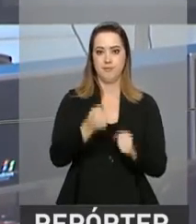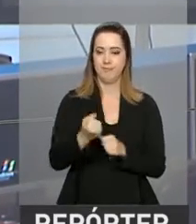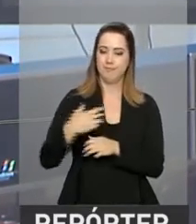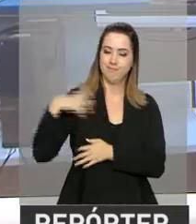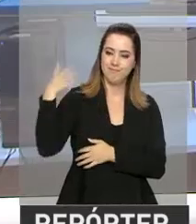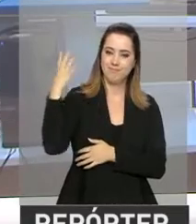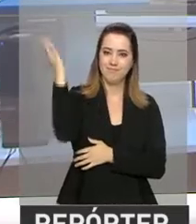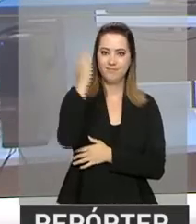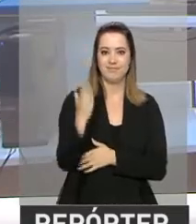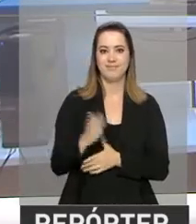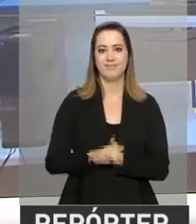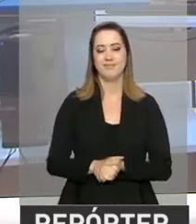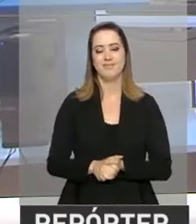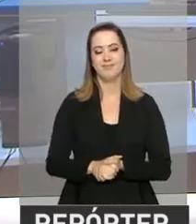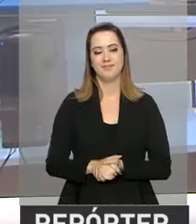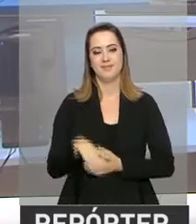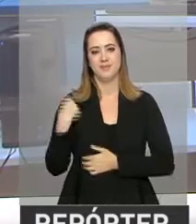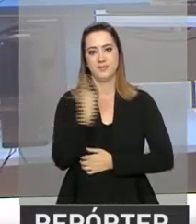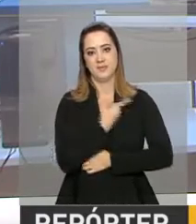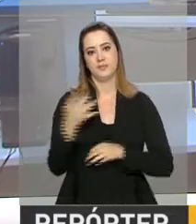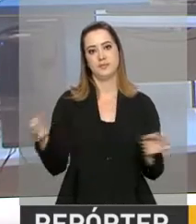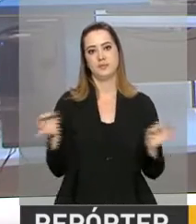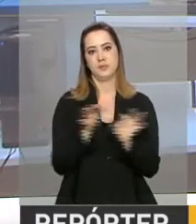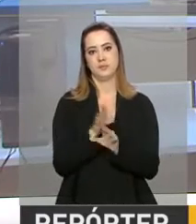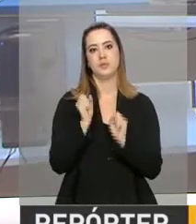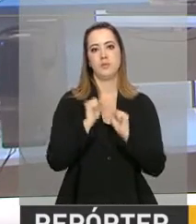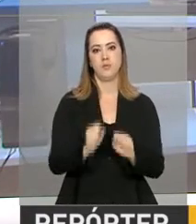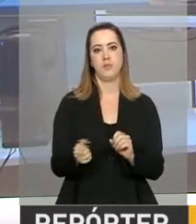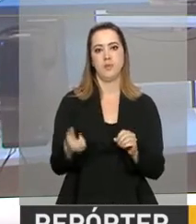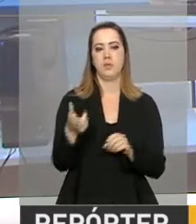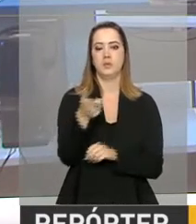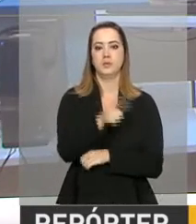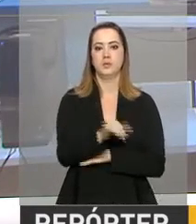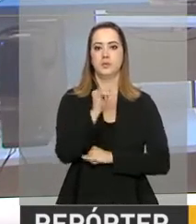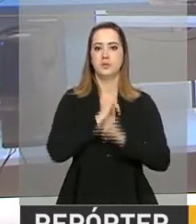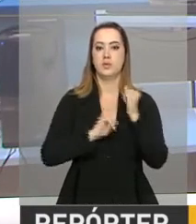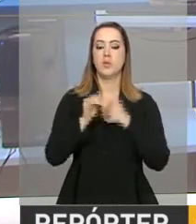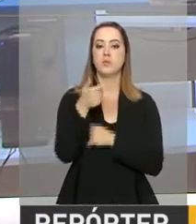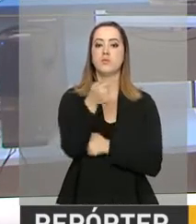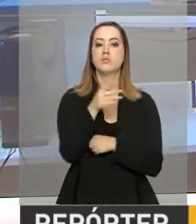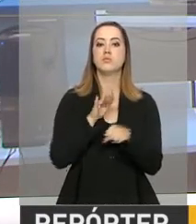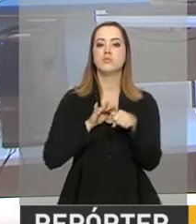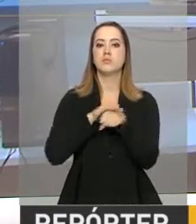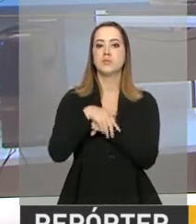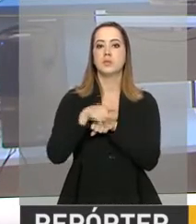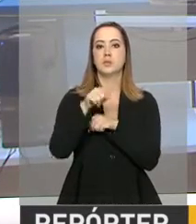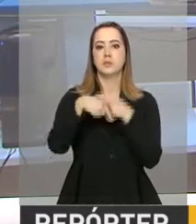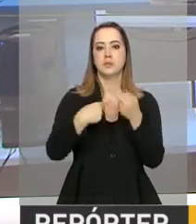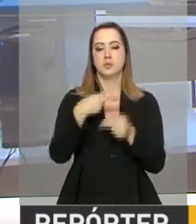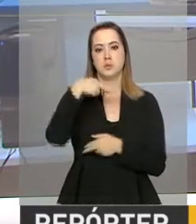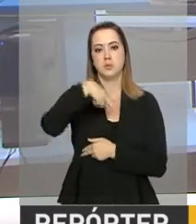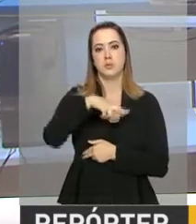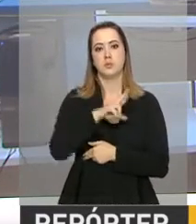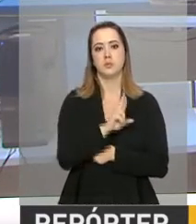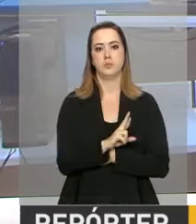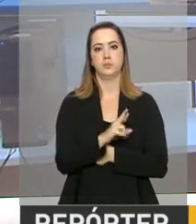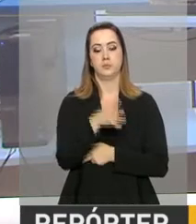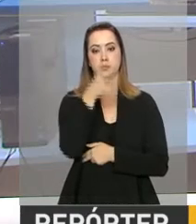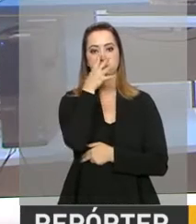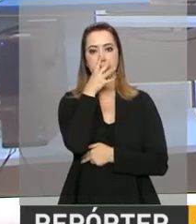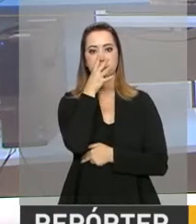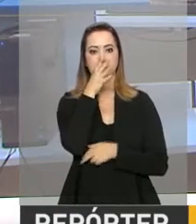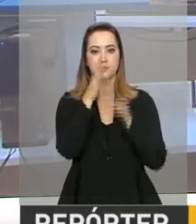e nós ficamos por aqui podem voltar a qualquer momento com outras informações ou às sete da noite na próxima edição do repórter